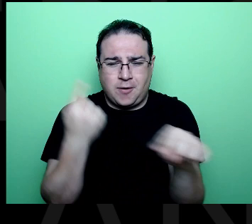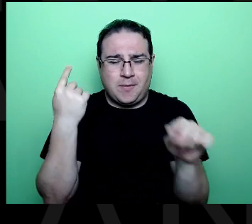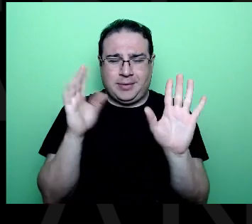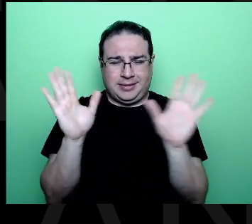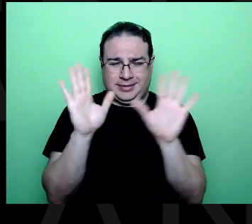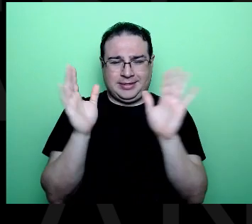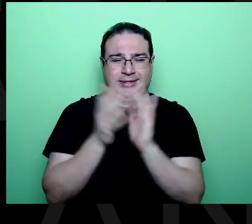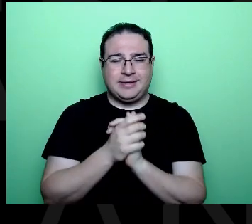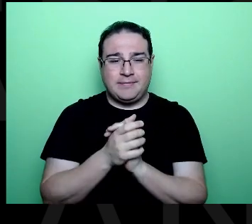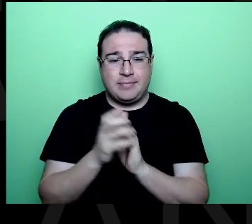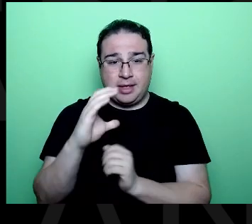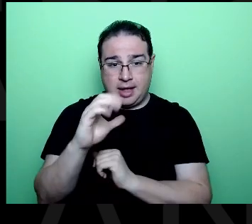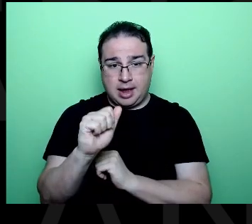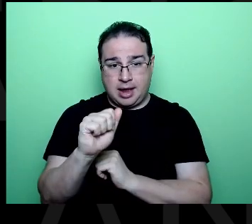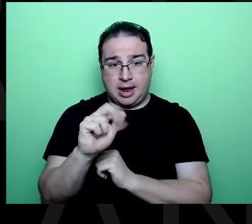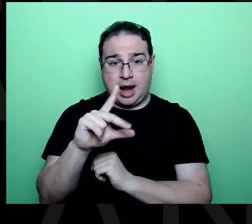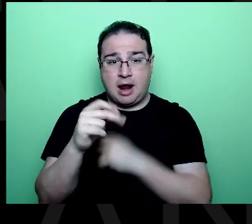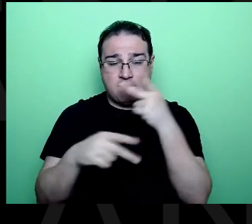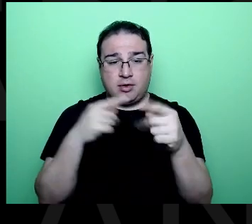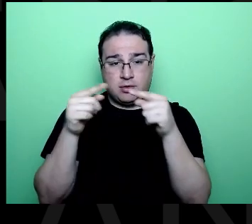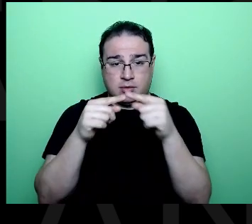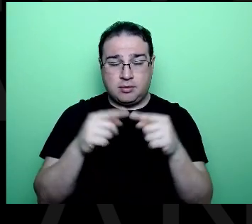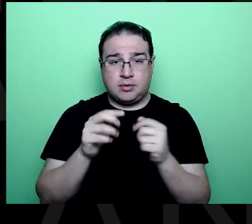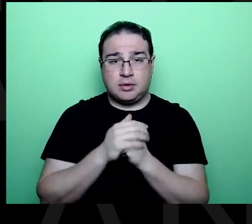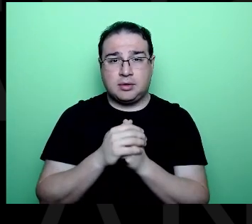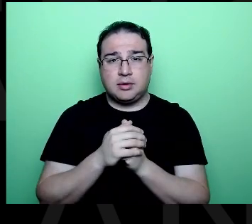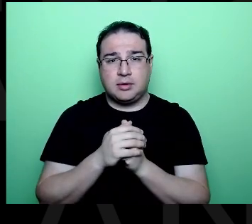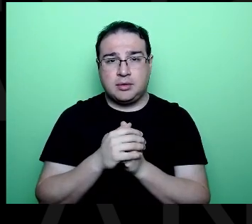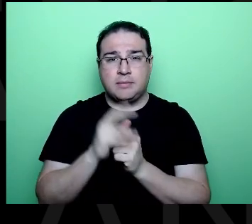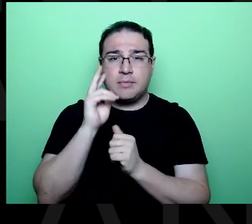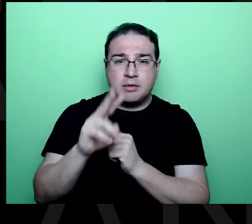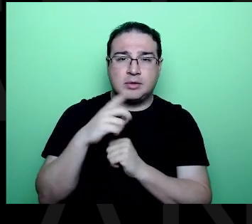isso, não fez isso. Que a Carla comentou isso, quando você